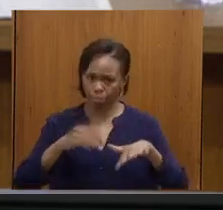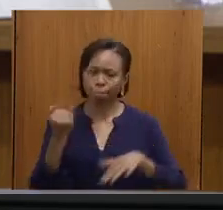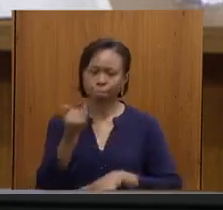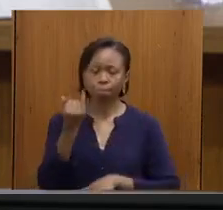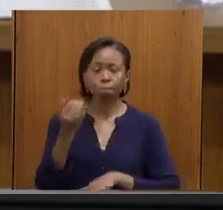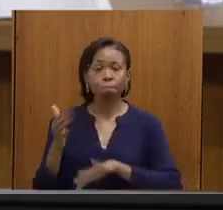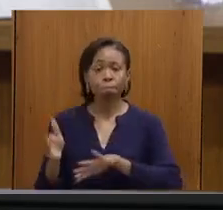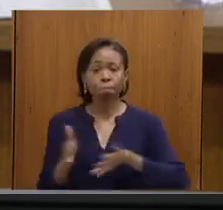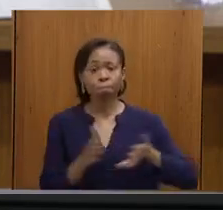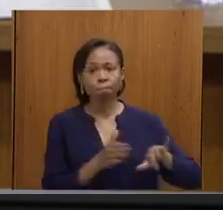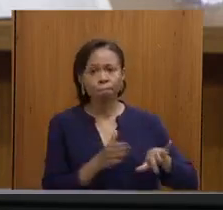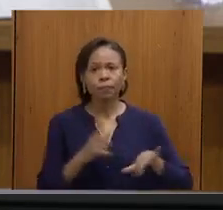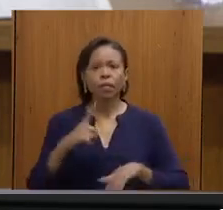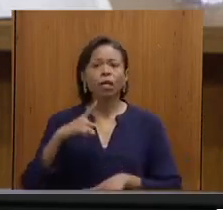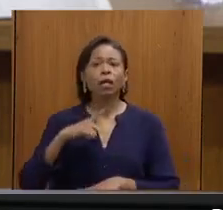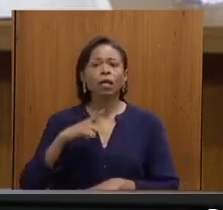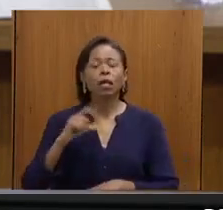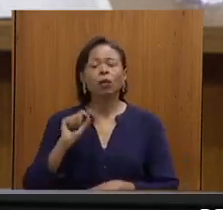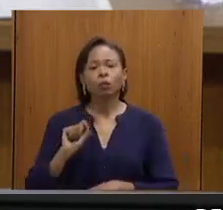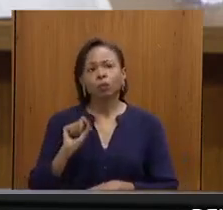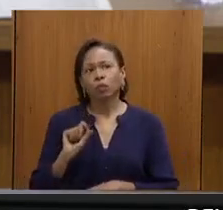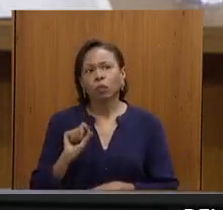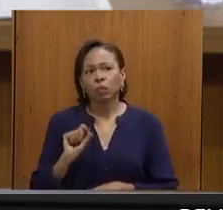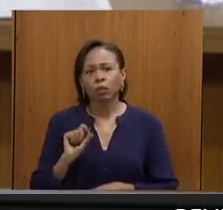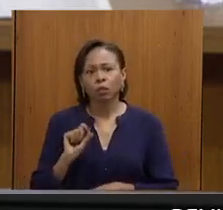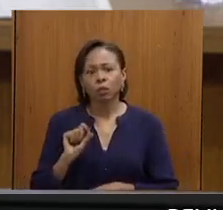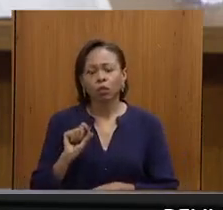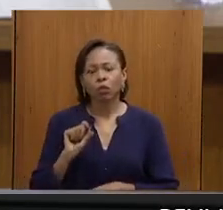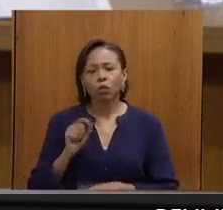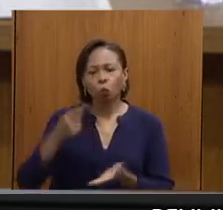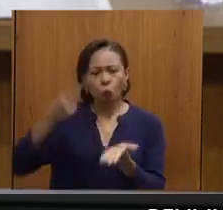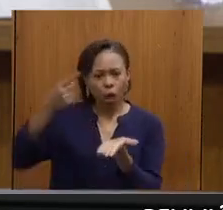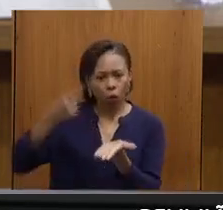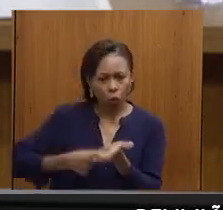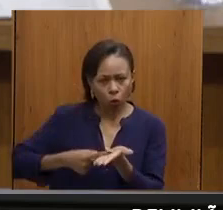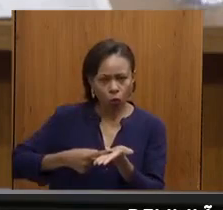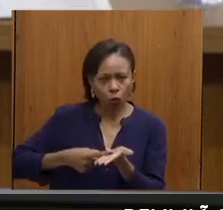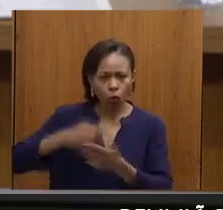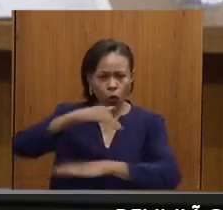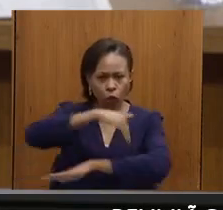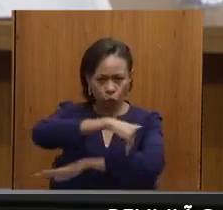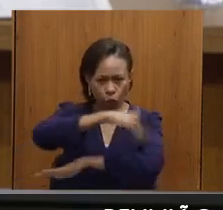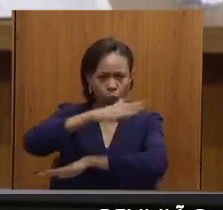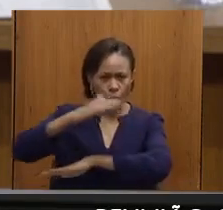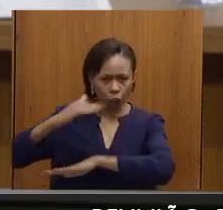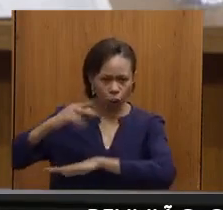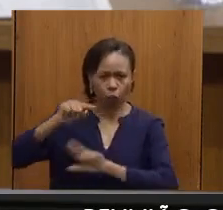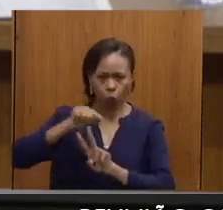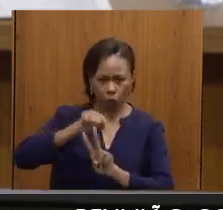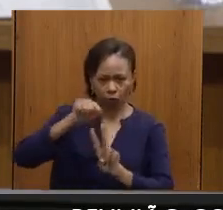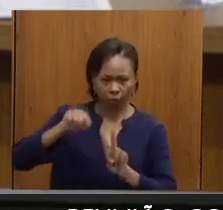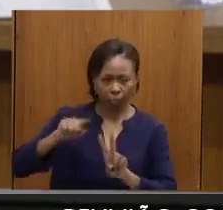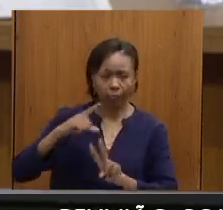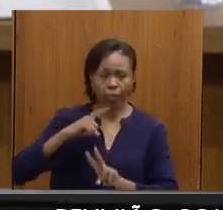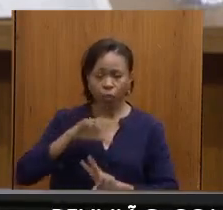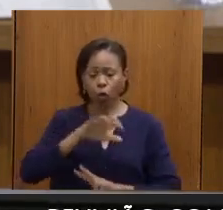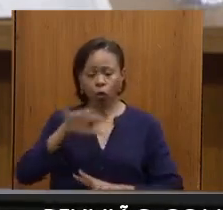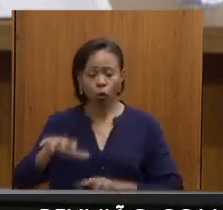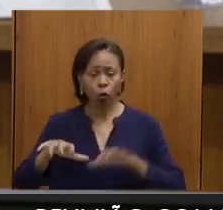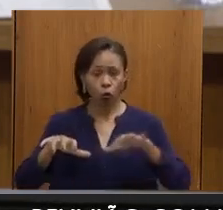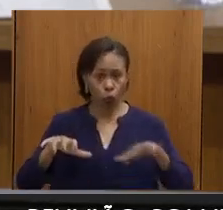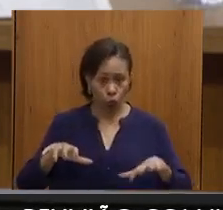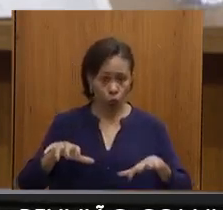A gente tem, deputado, no caso do acordo de Brumadinho, são dois anexos que preveem essa